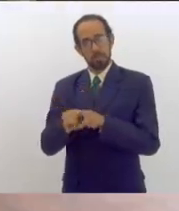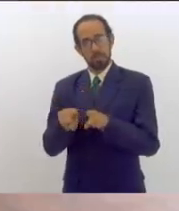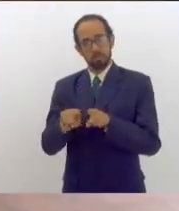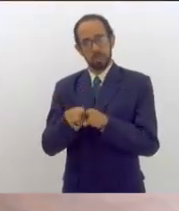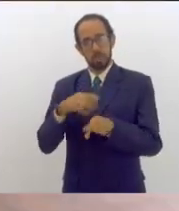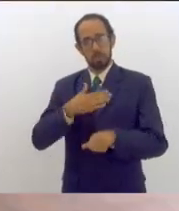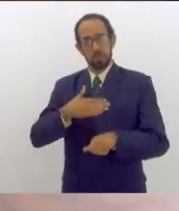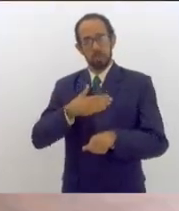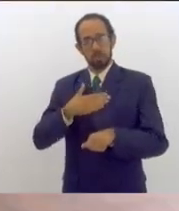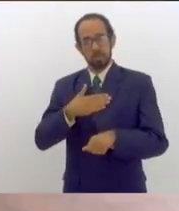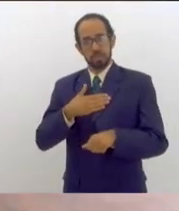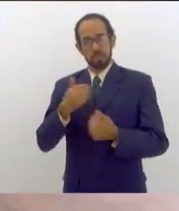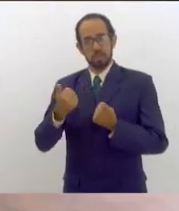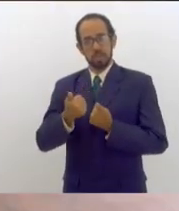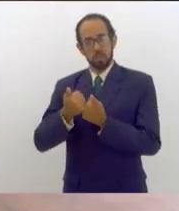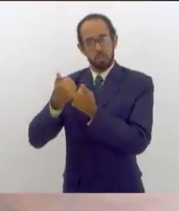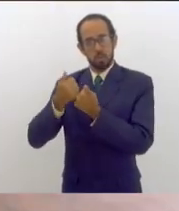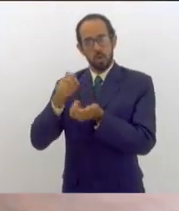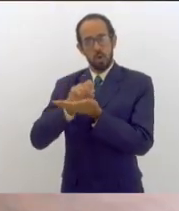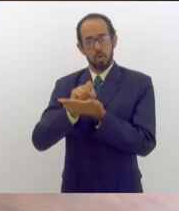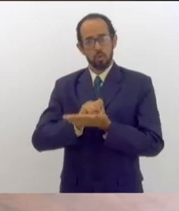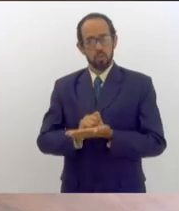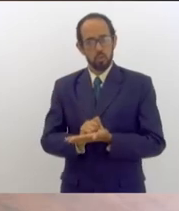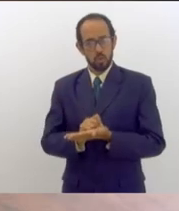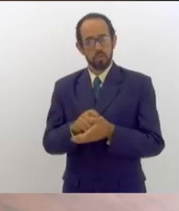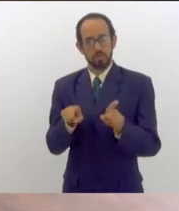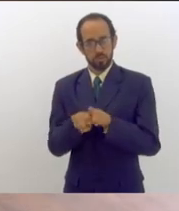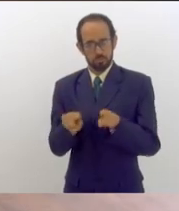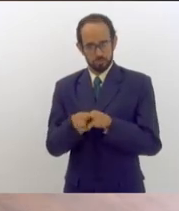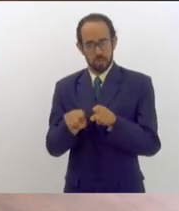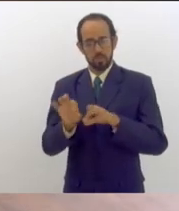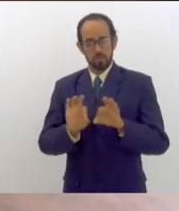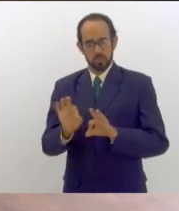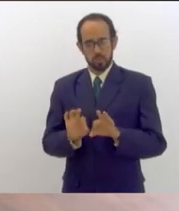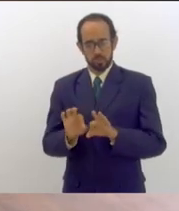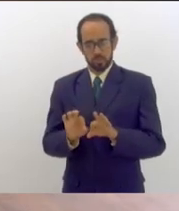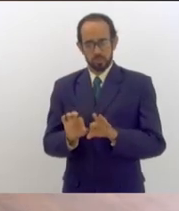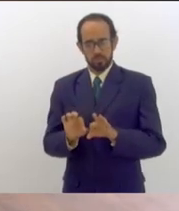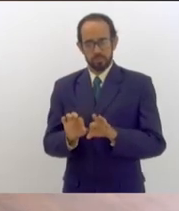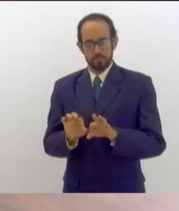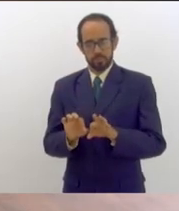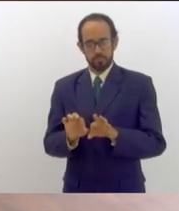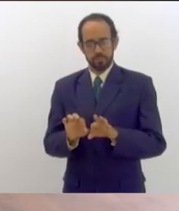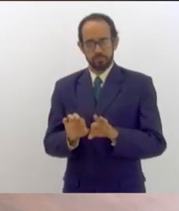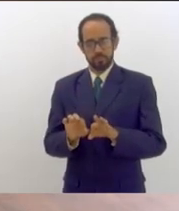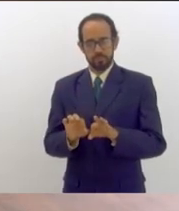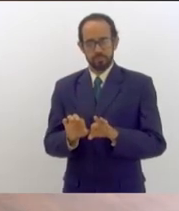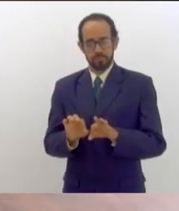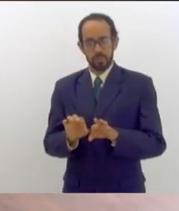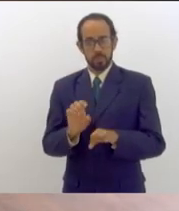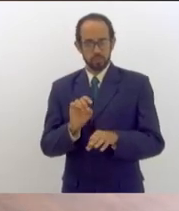de estar como coautor desse projeto também deixar registrado Presidente